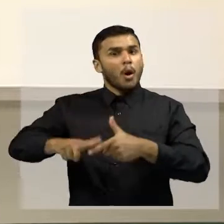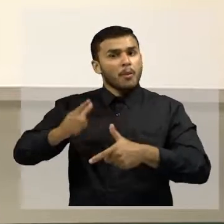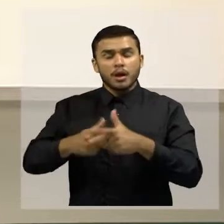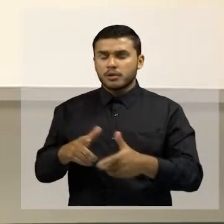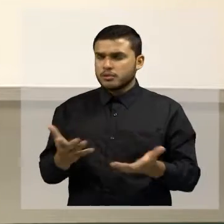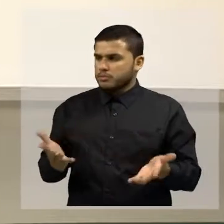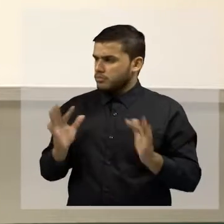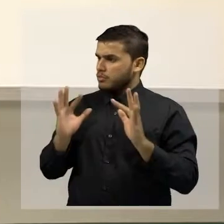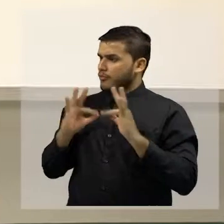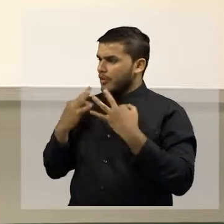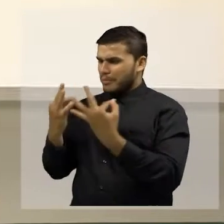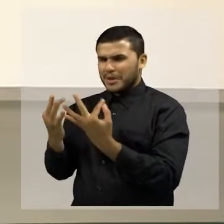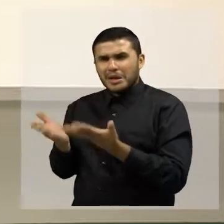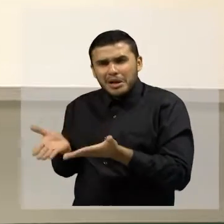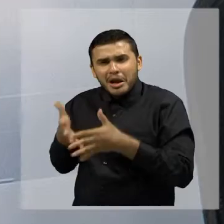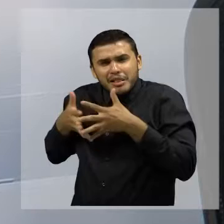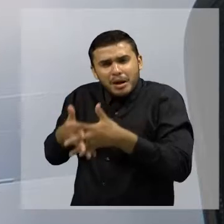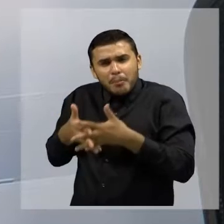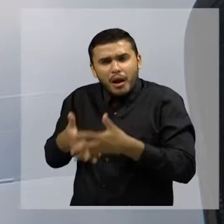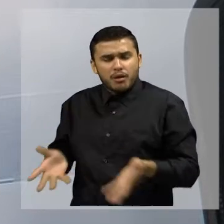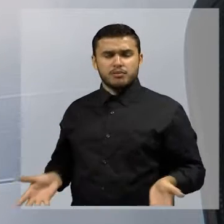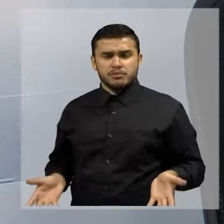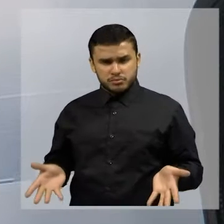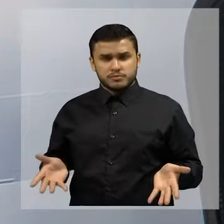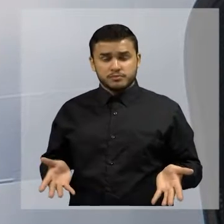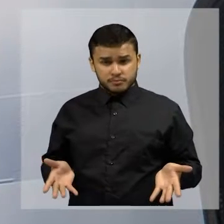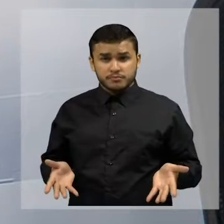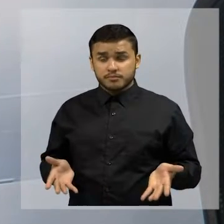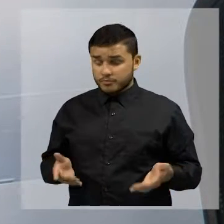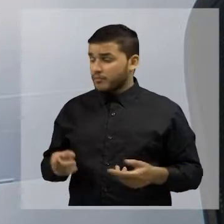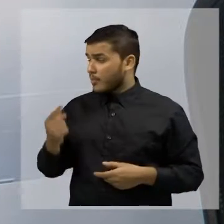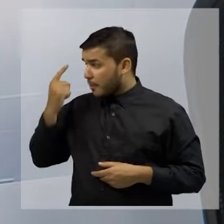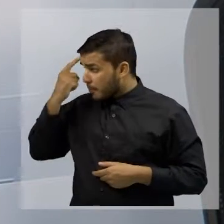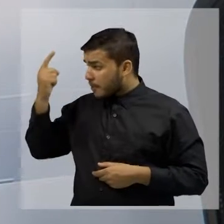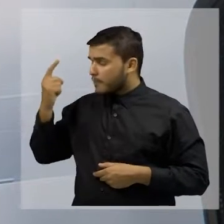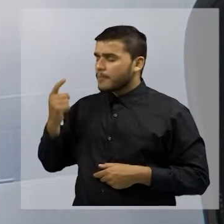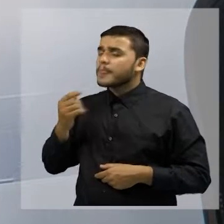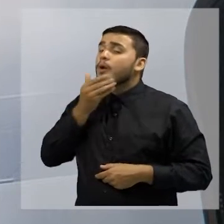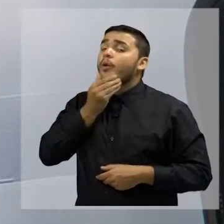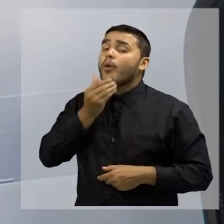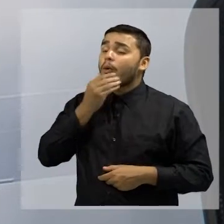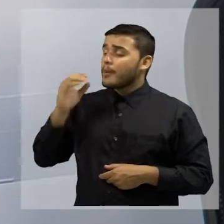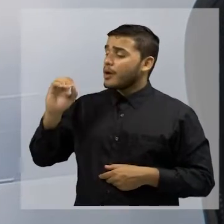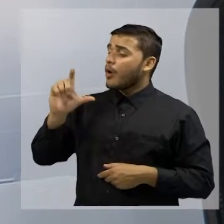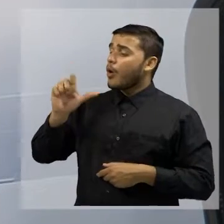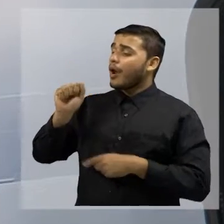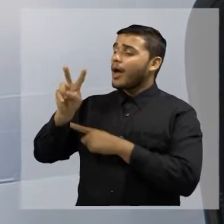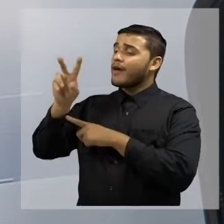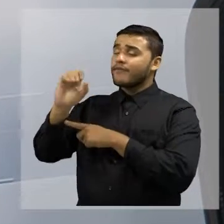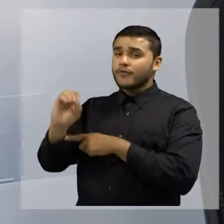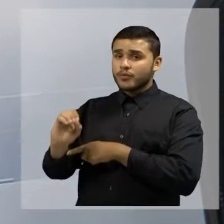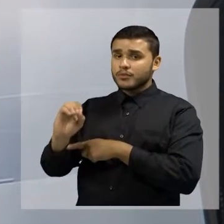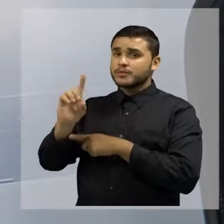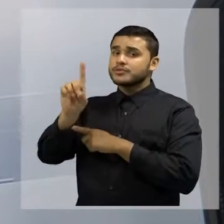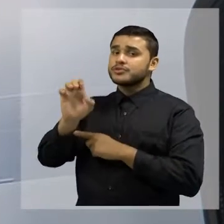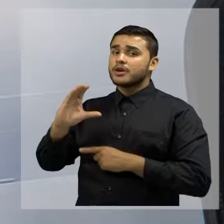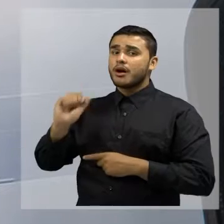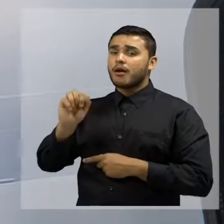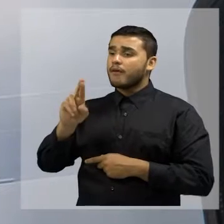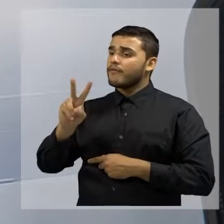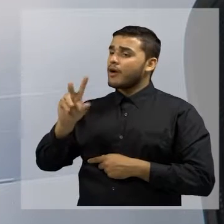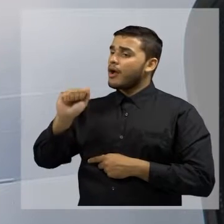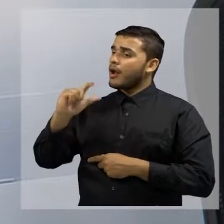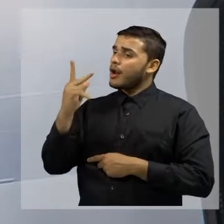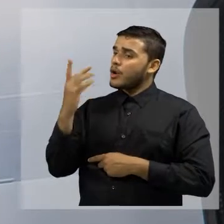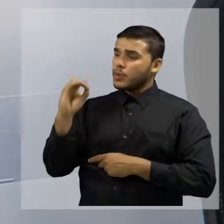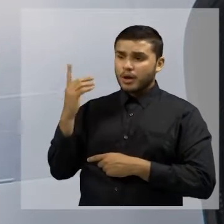Quer dizer, você tem um chamado guru que mora nos Estados Unidos, que é o Olavo de Carvalho, que literalmente esse cara, da